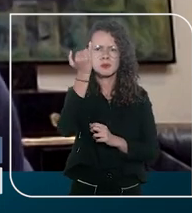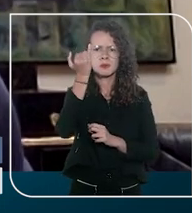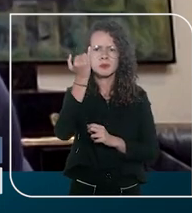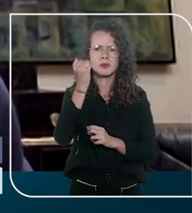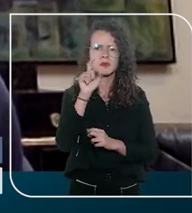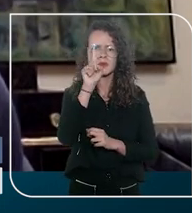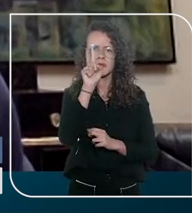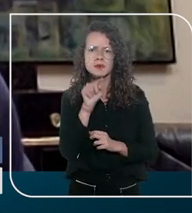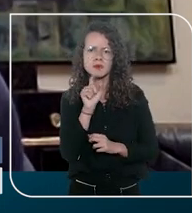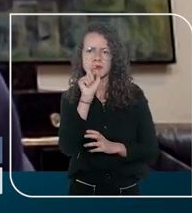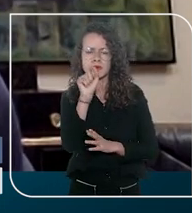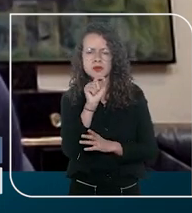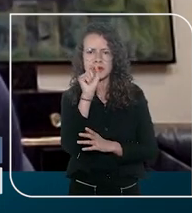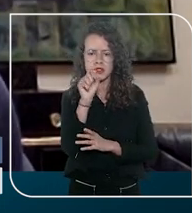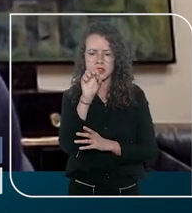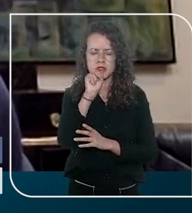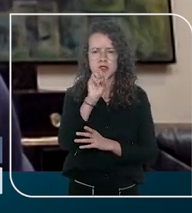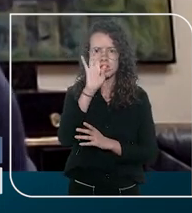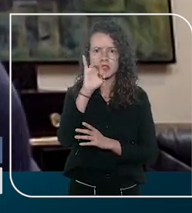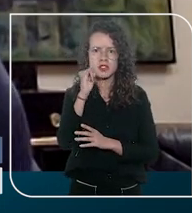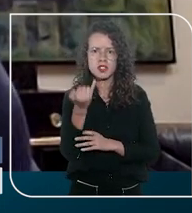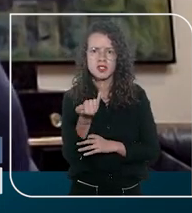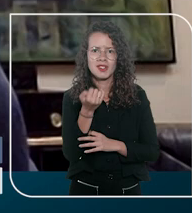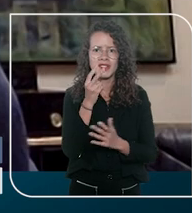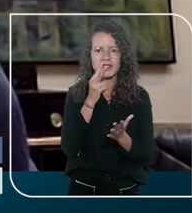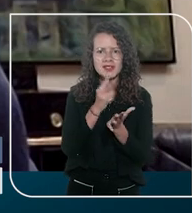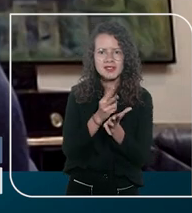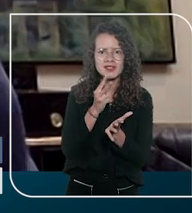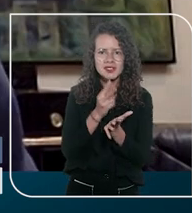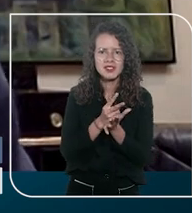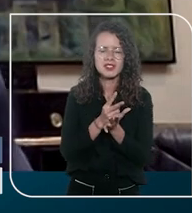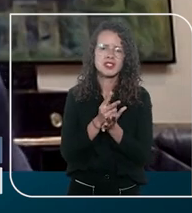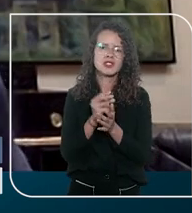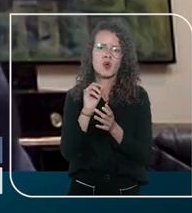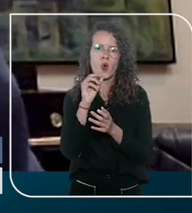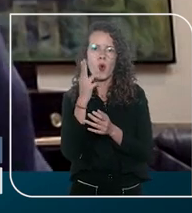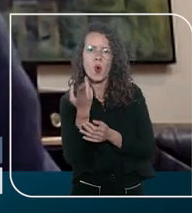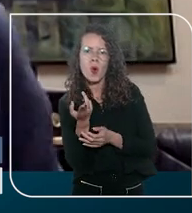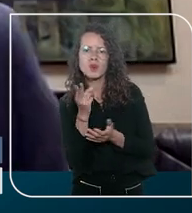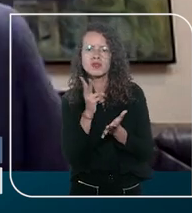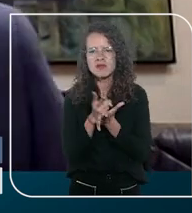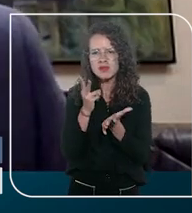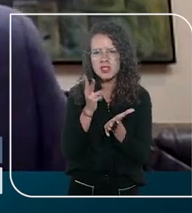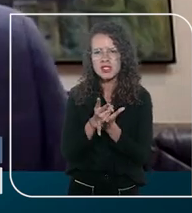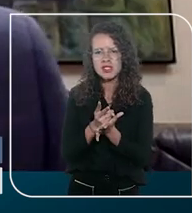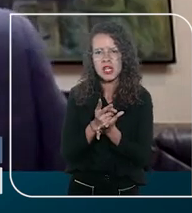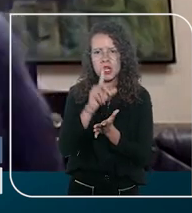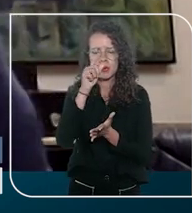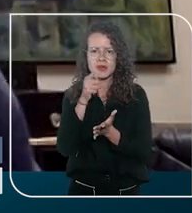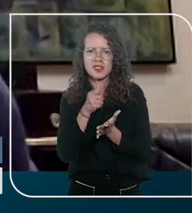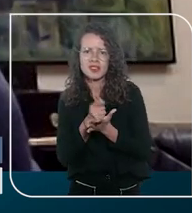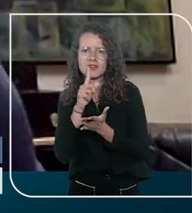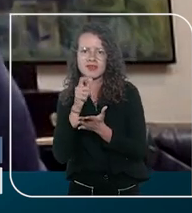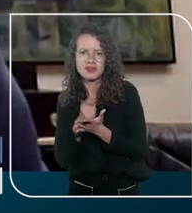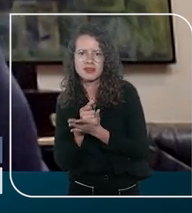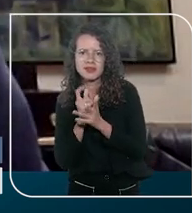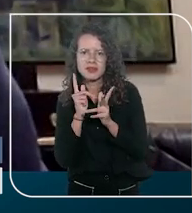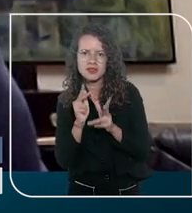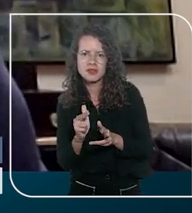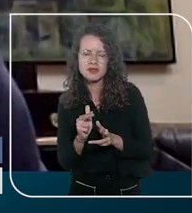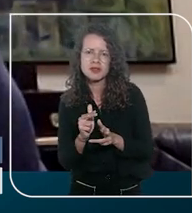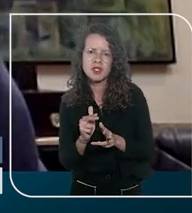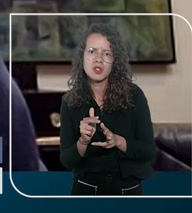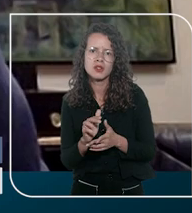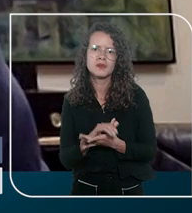STJ, vício insanável ou vício substancial insanável. Não